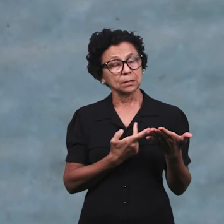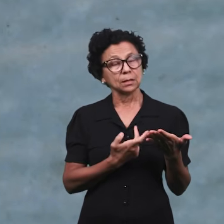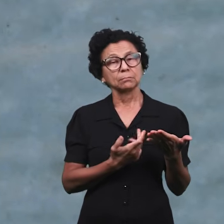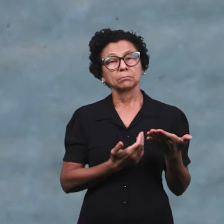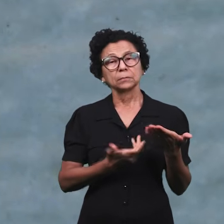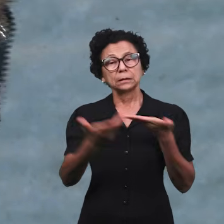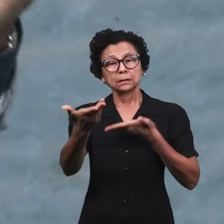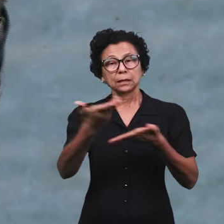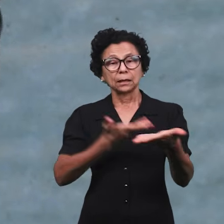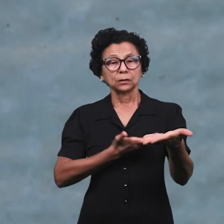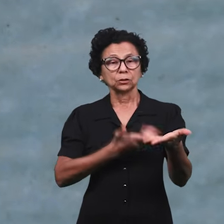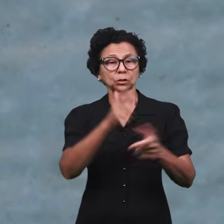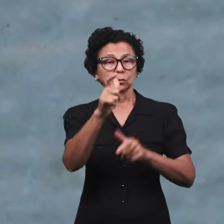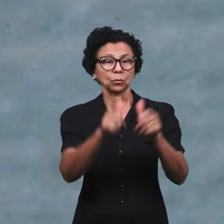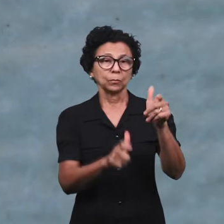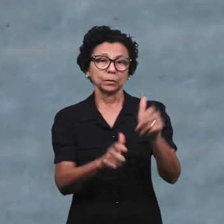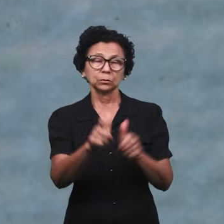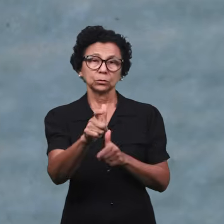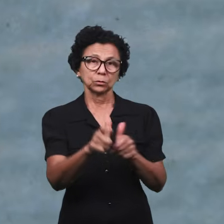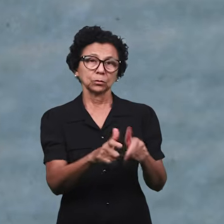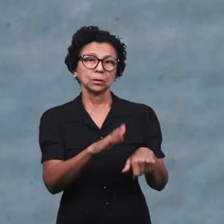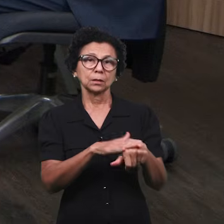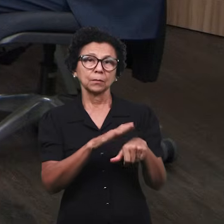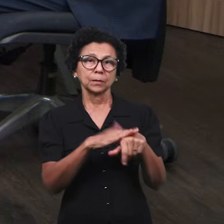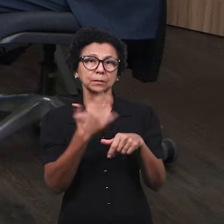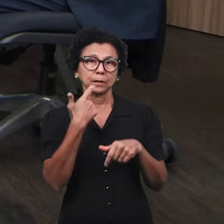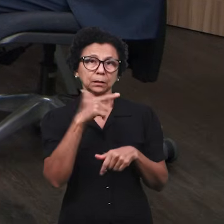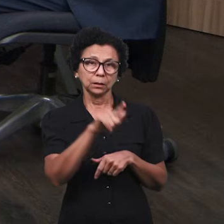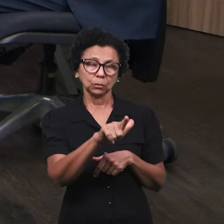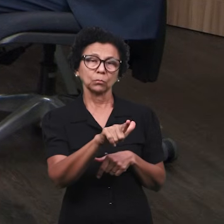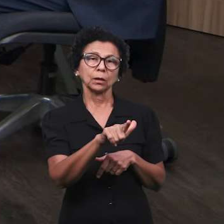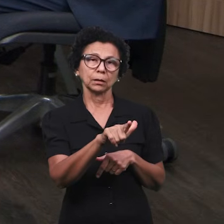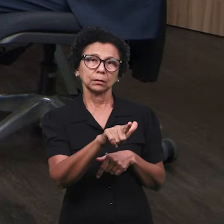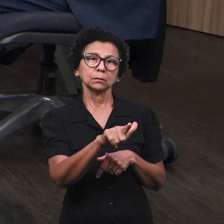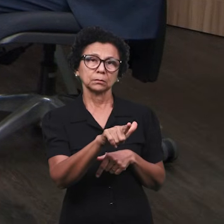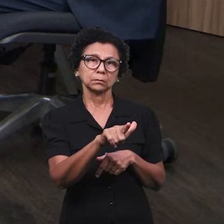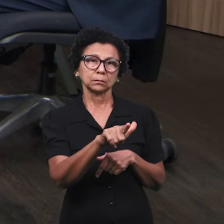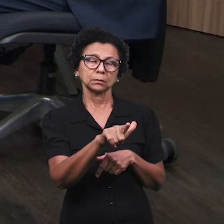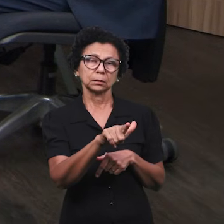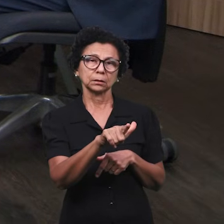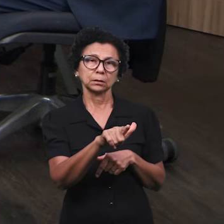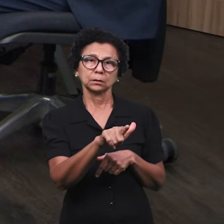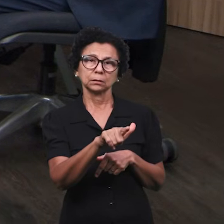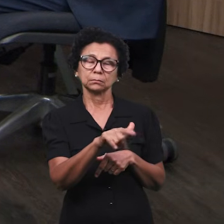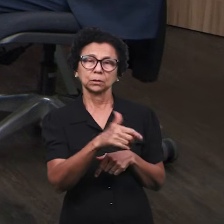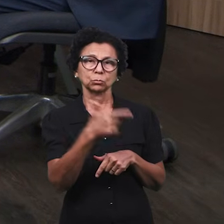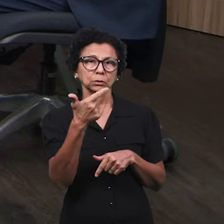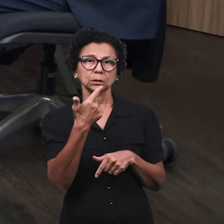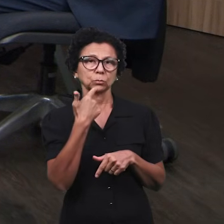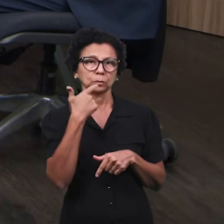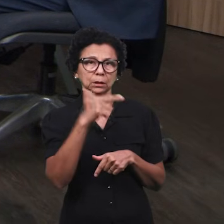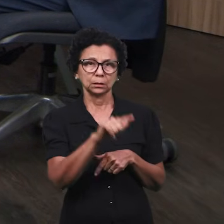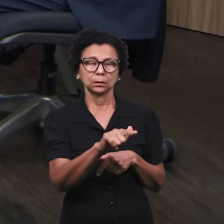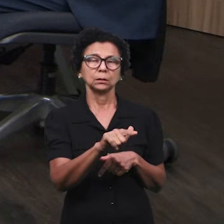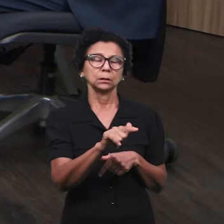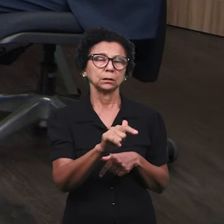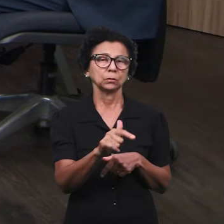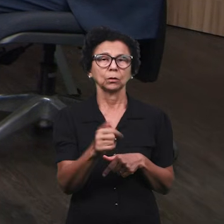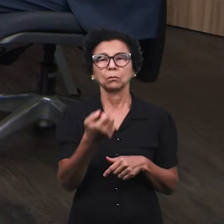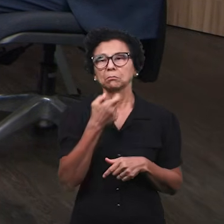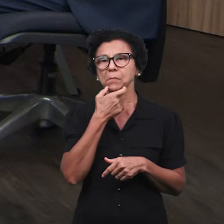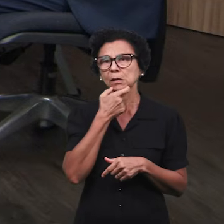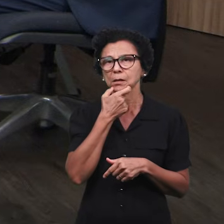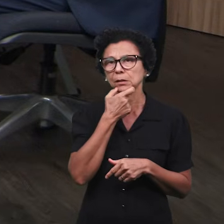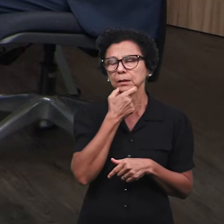Esse mesmo segundo idioma, no caso. Uhum. Isso para quem estuda inglês, para quem estuda, né, outras